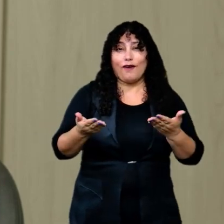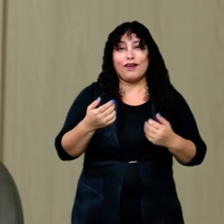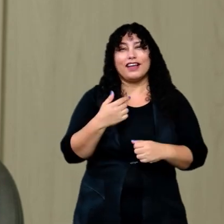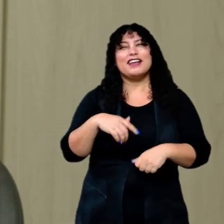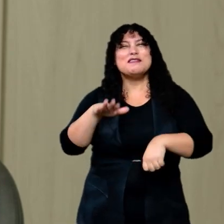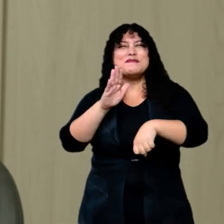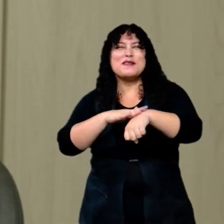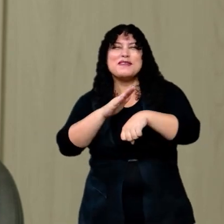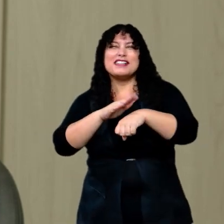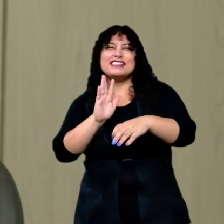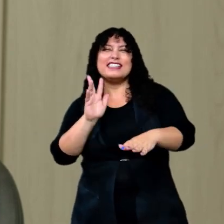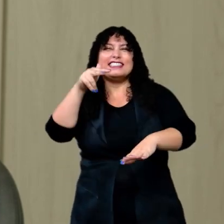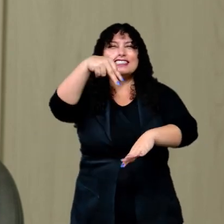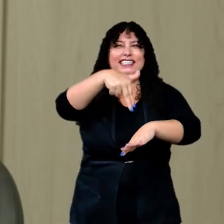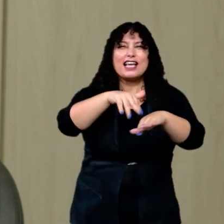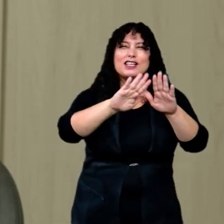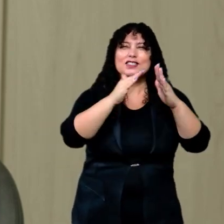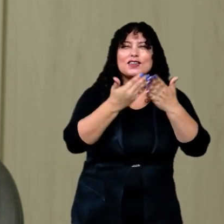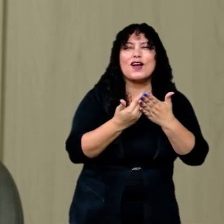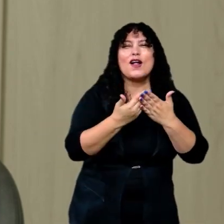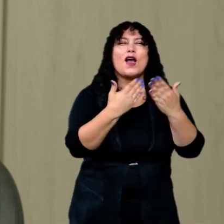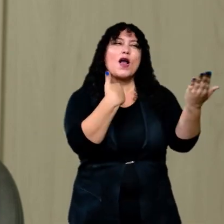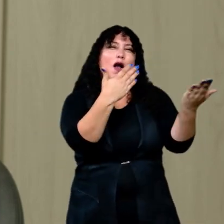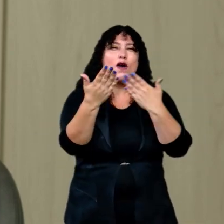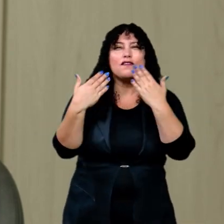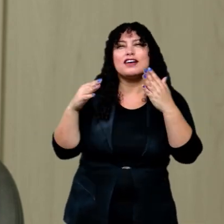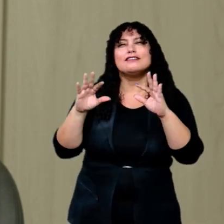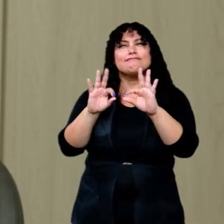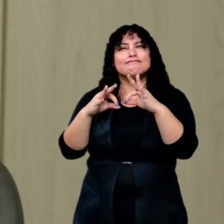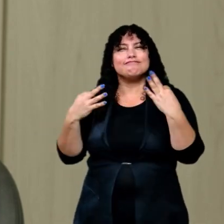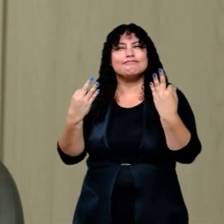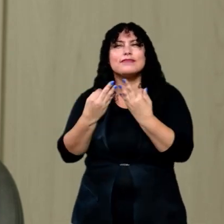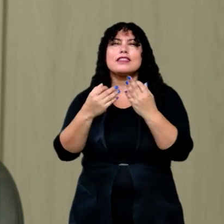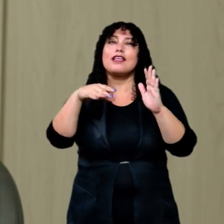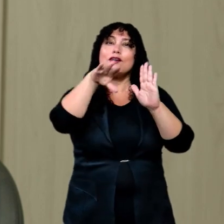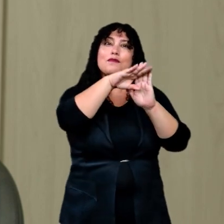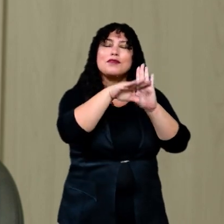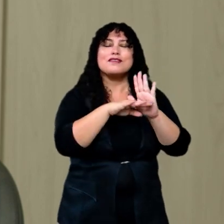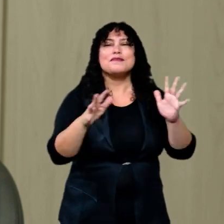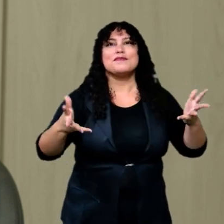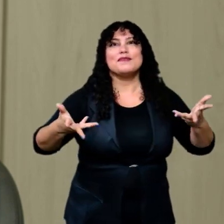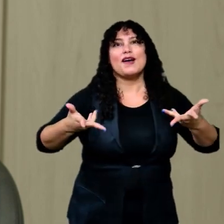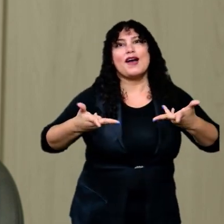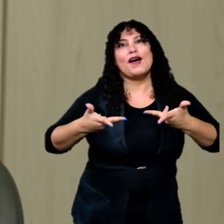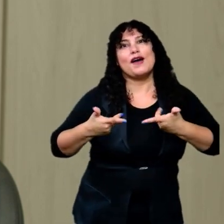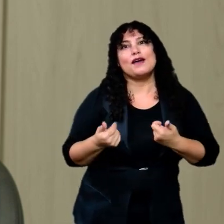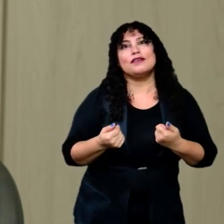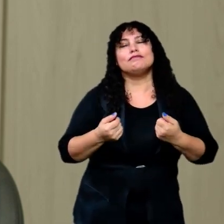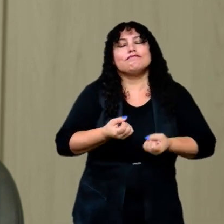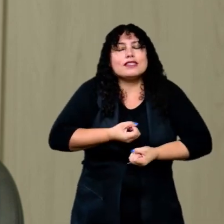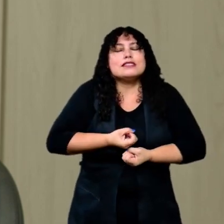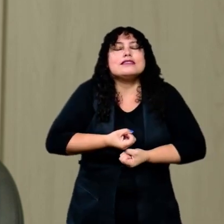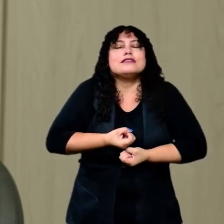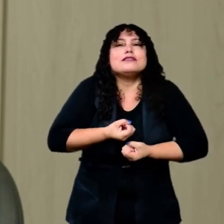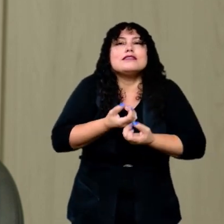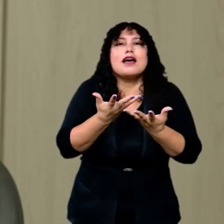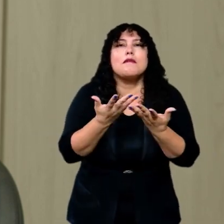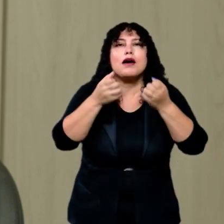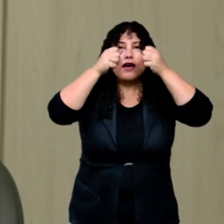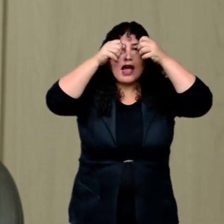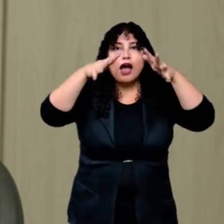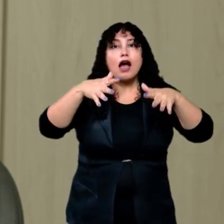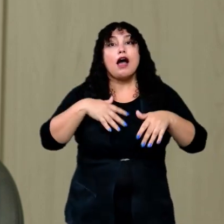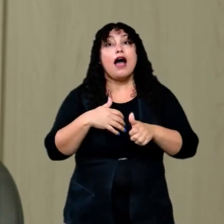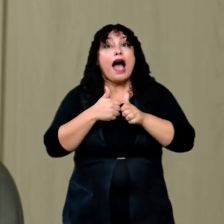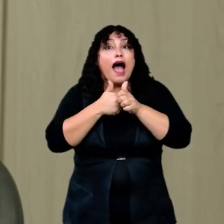a gente vai nas escolas, conversa com as famílias. A gente tem um programa maravilhoso que chama Desabafo Autista, inclusive fiquem de